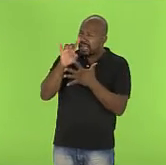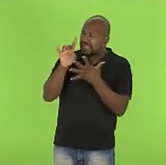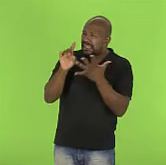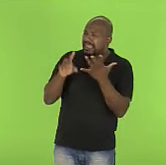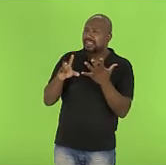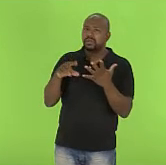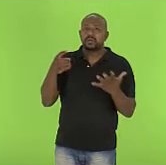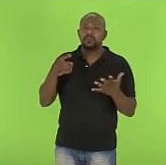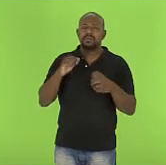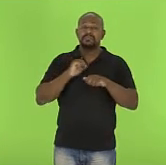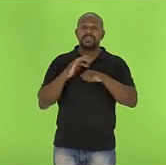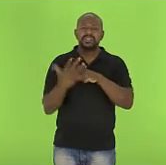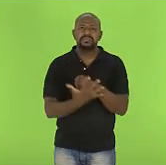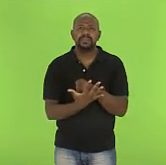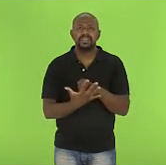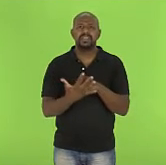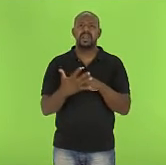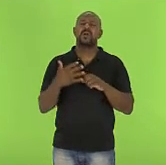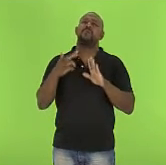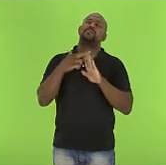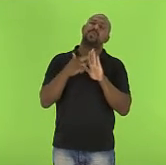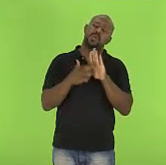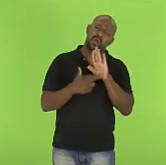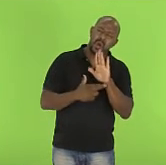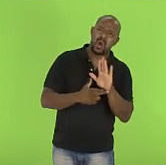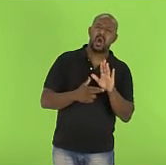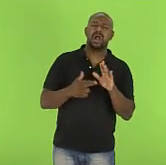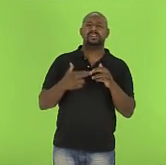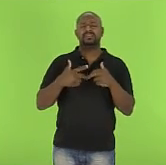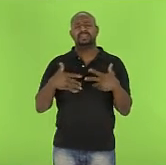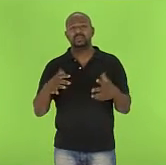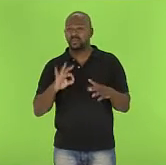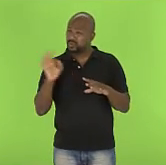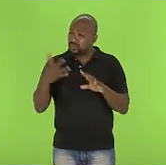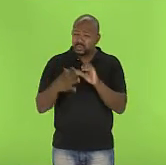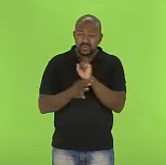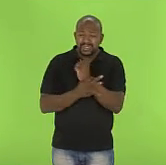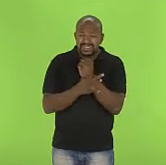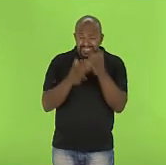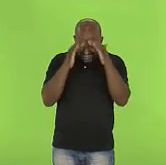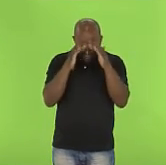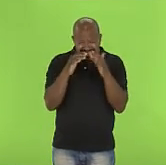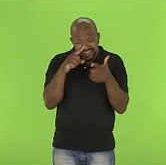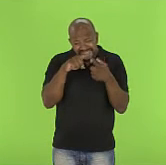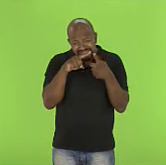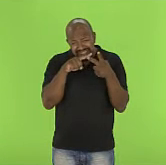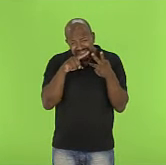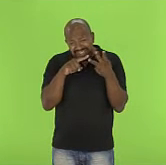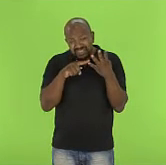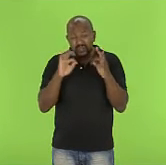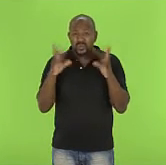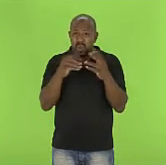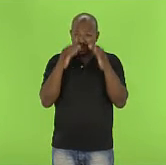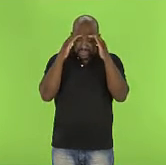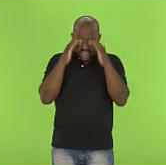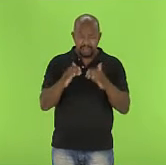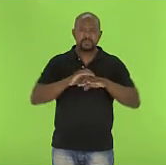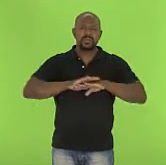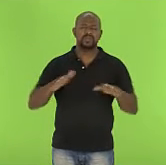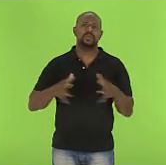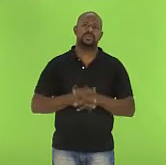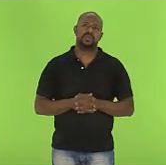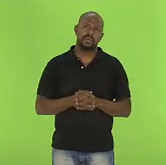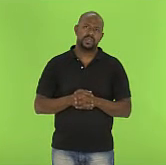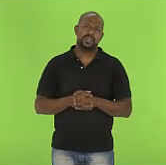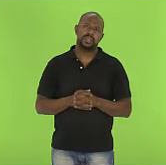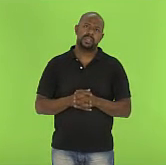cada detalhe, com uma pandemia, com protocolos, tudo foi seguido à risca, todo mundo